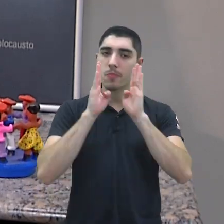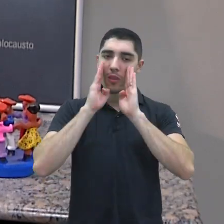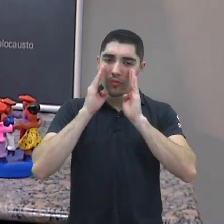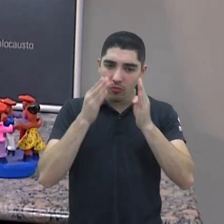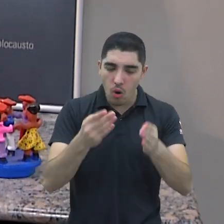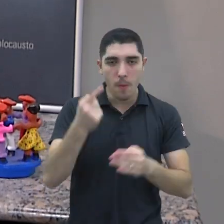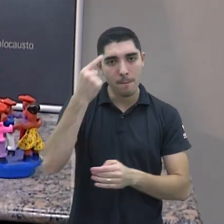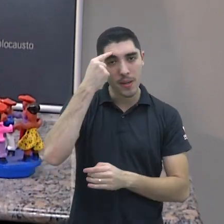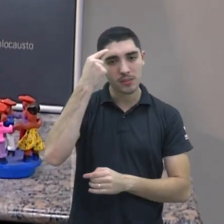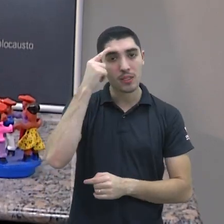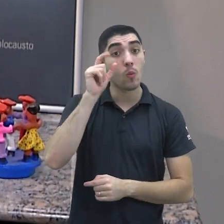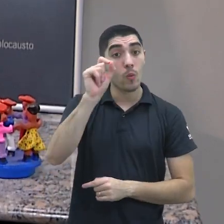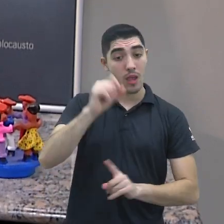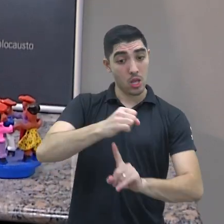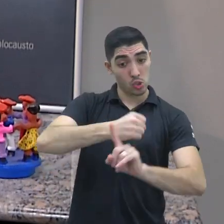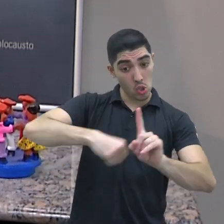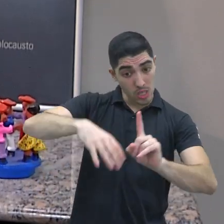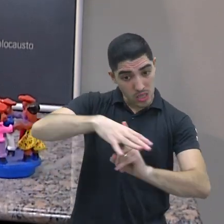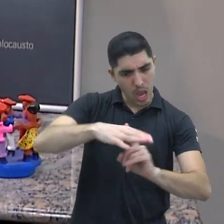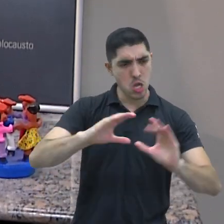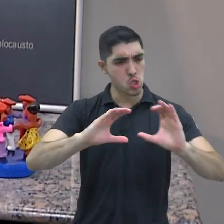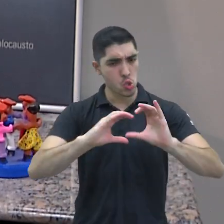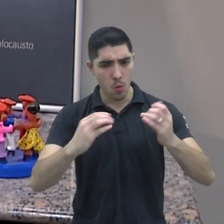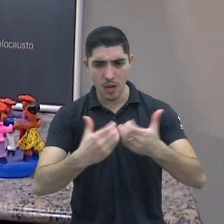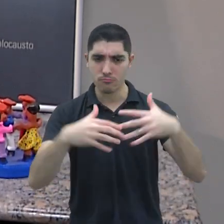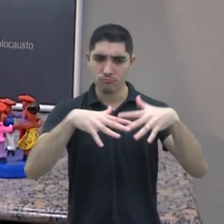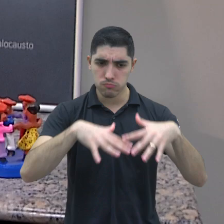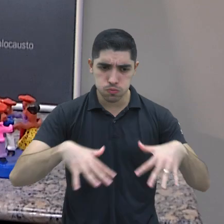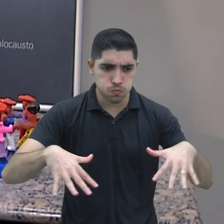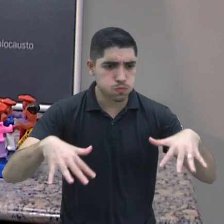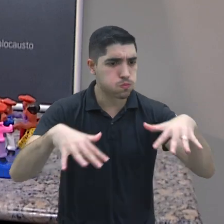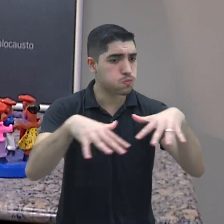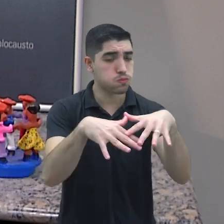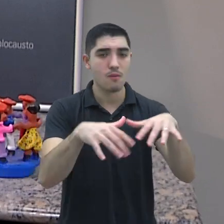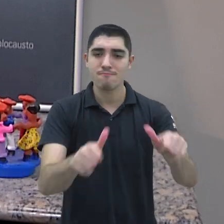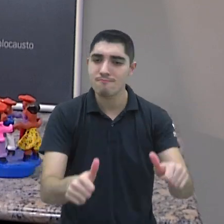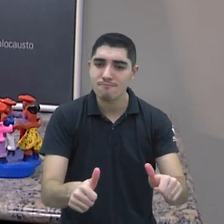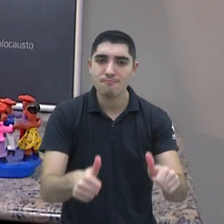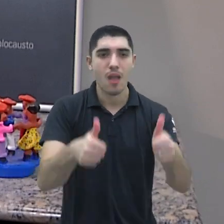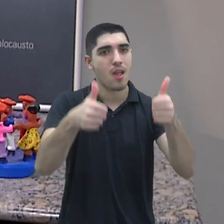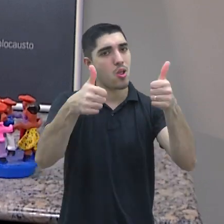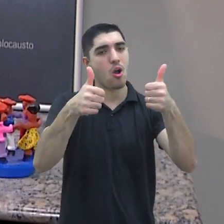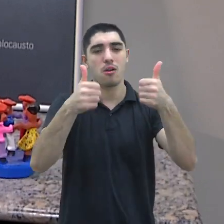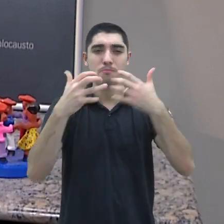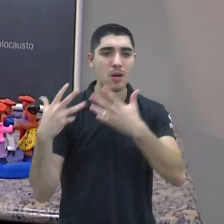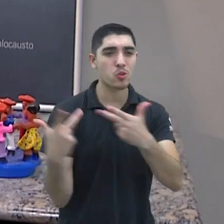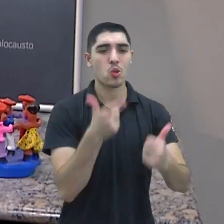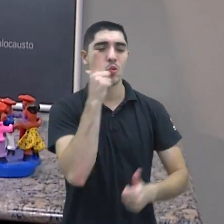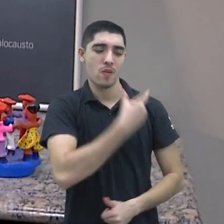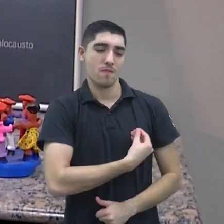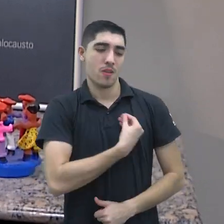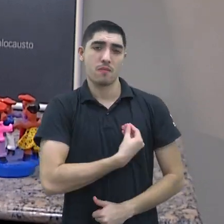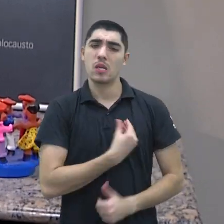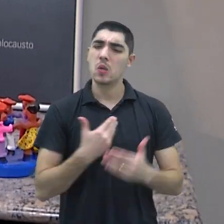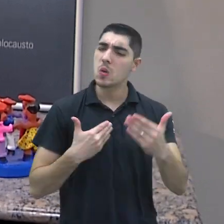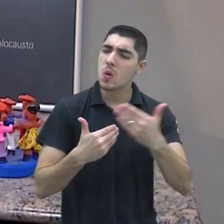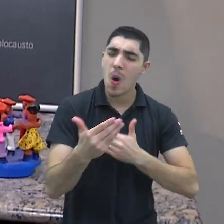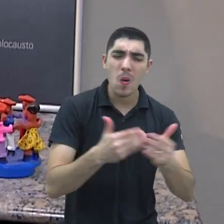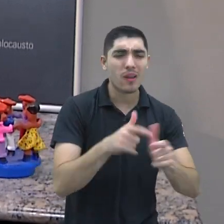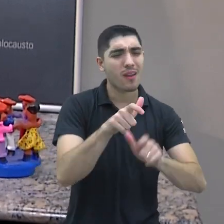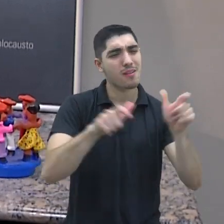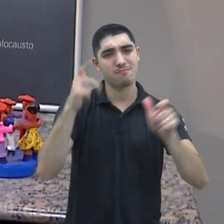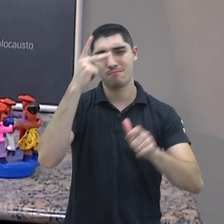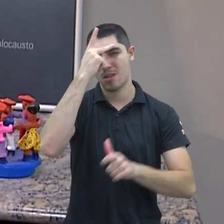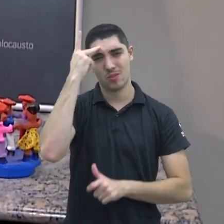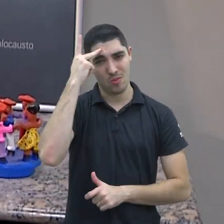estaremos pensando, criando uma sociedade, né, uma comunidade, uma cidade muito melhor para todas as pessoas, de